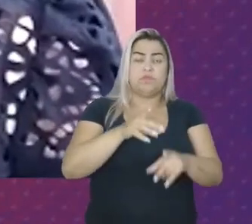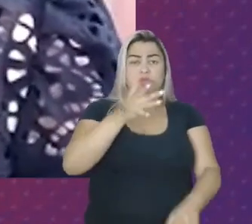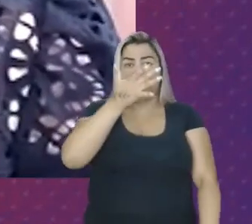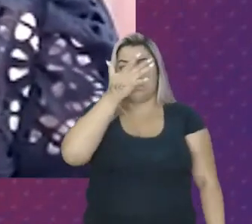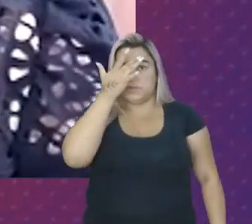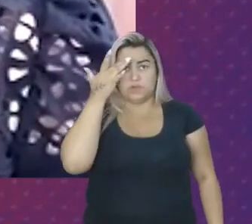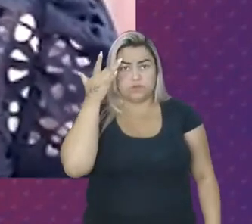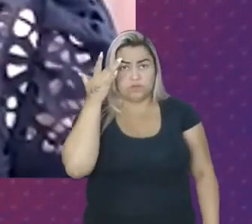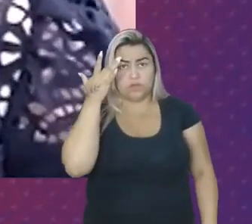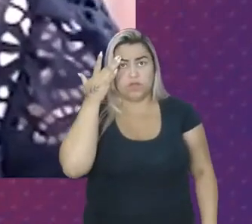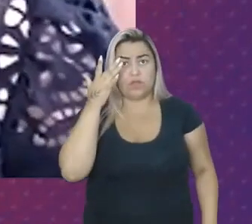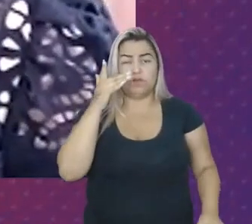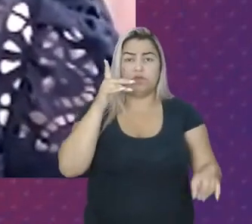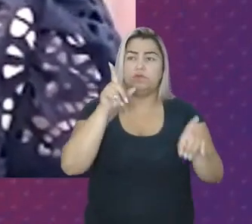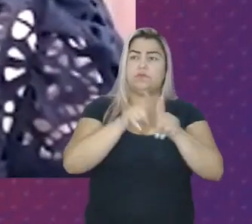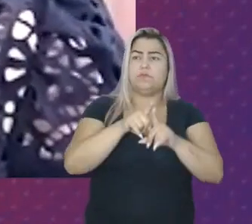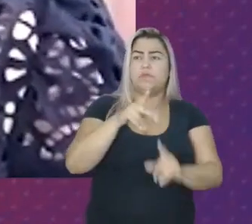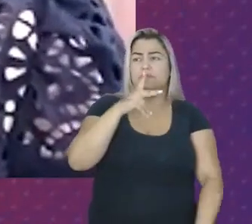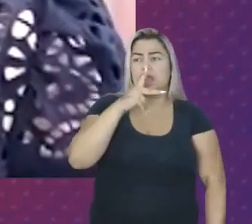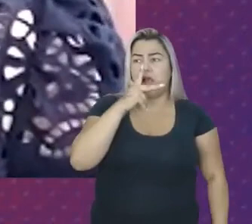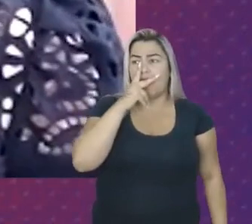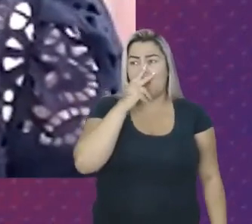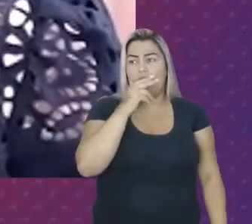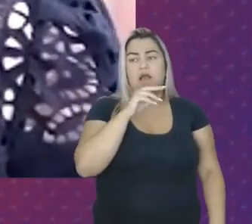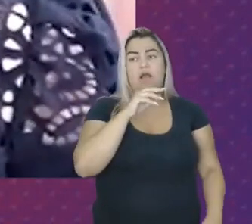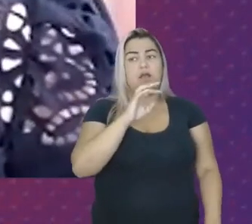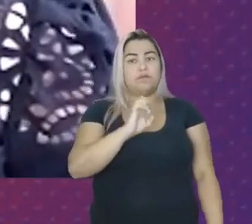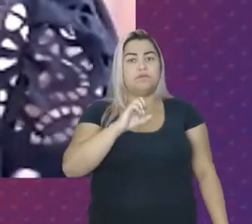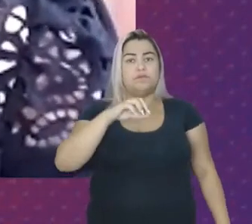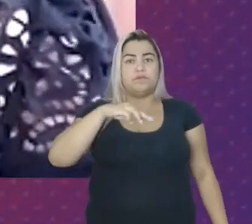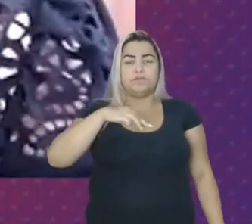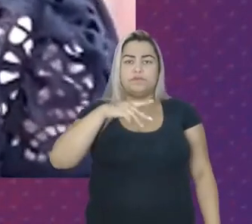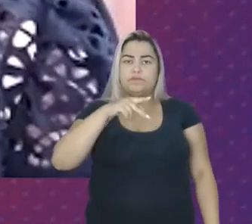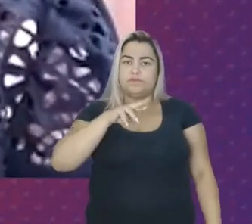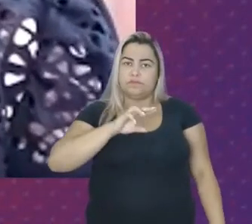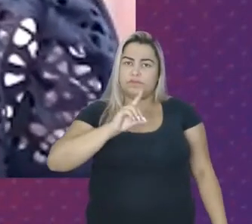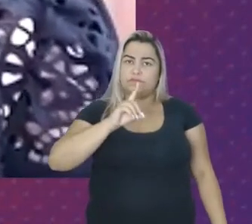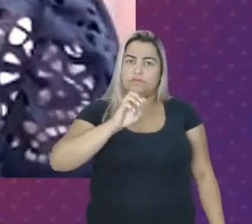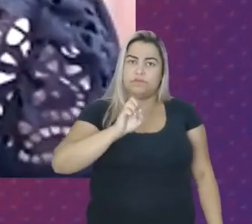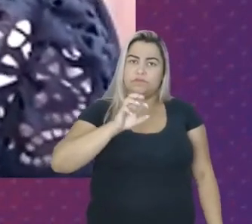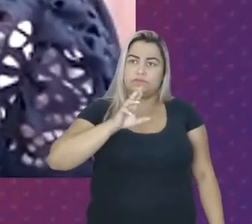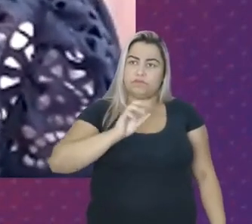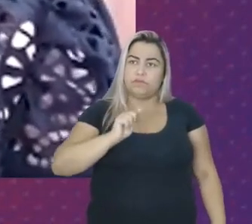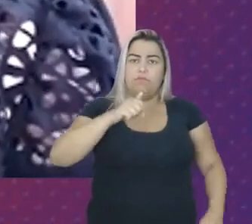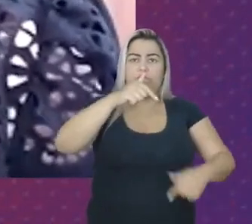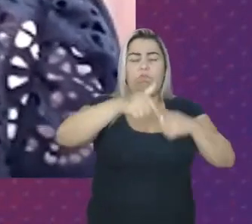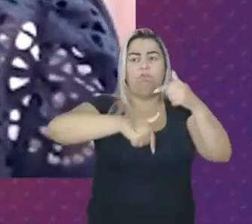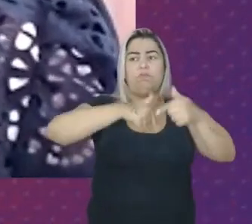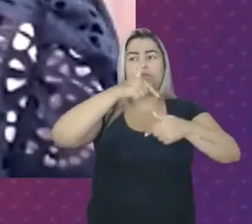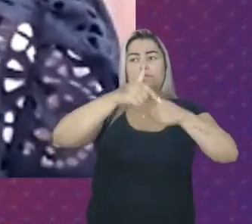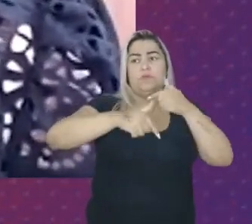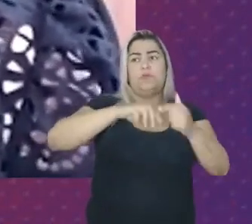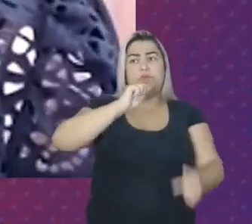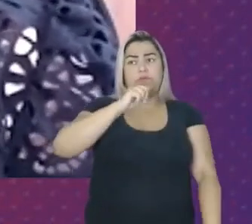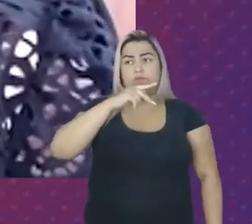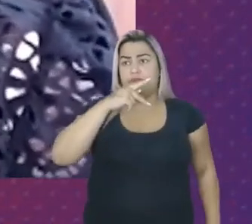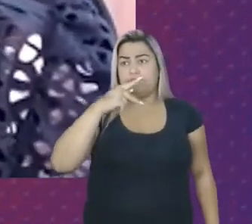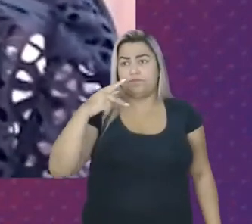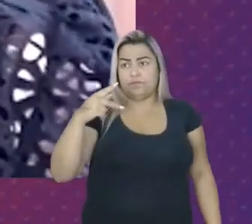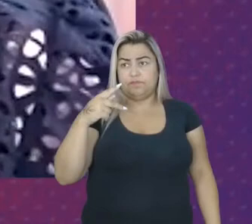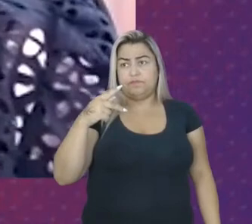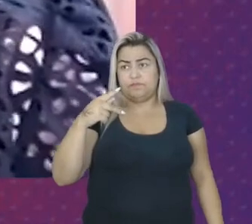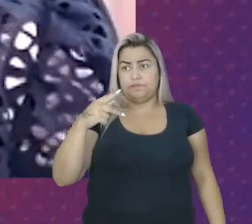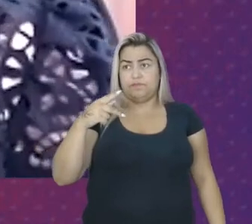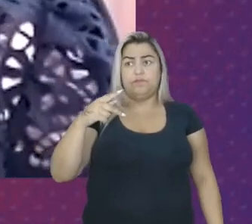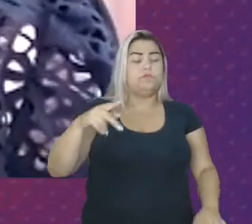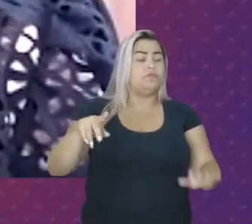pessoas se acham empreendedoras por estar trabalhando com o aplicativo, como se ela fosse